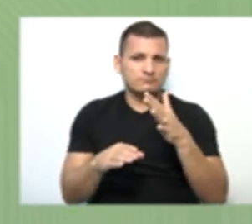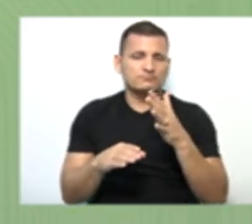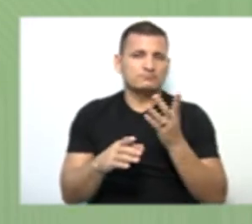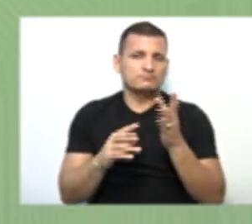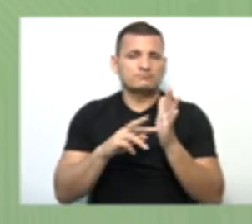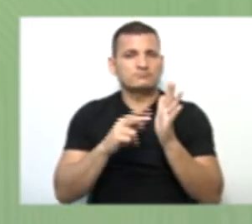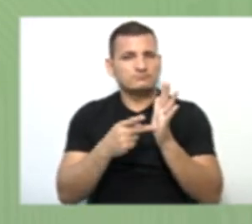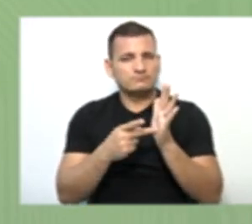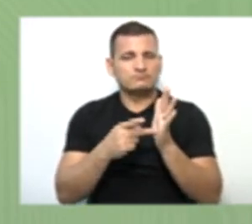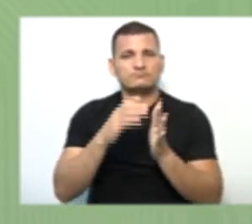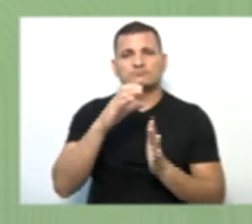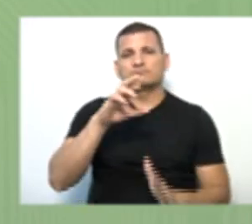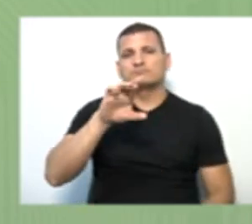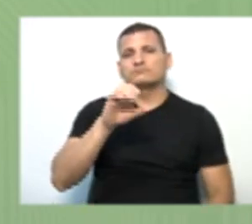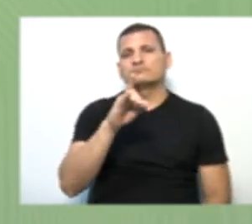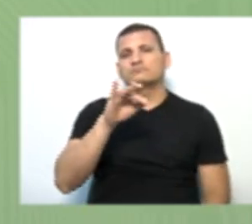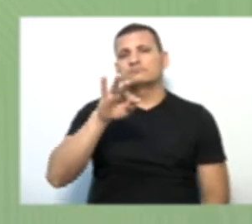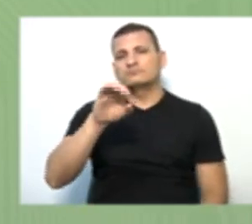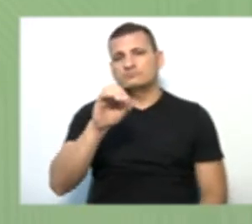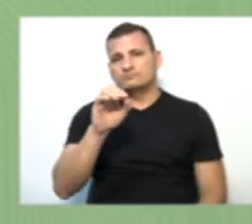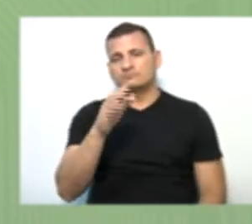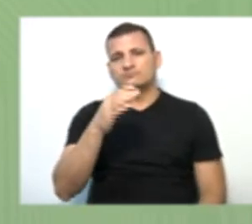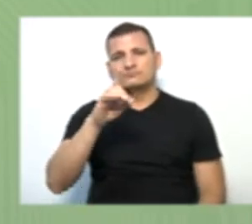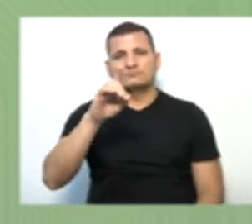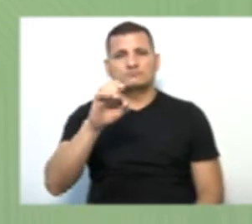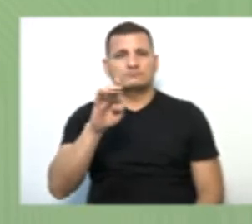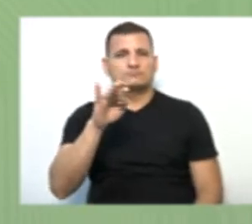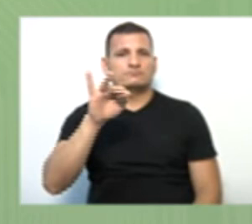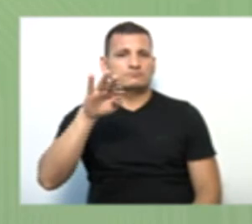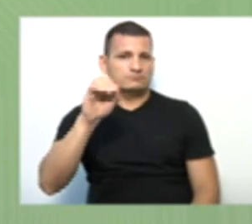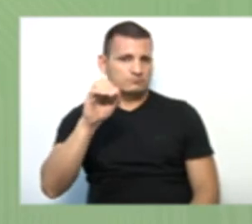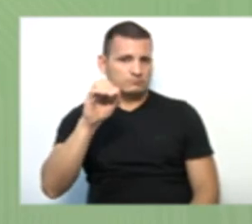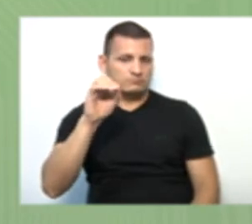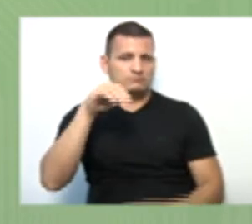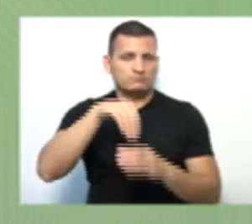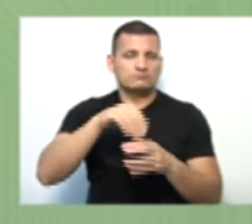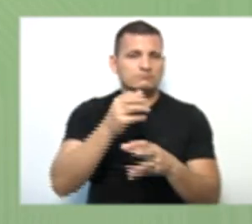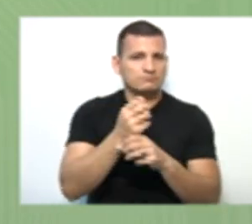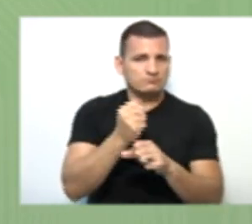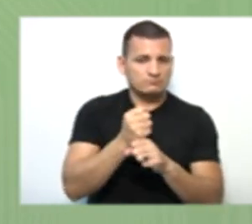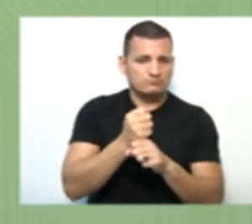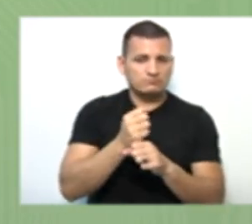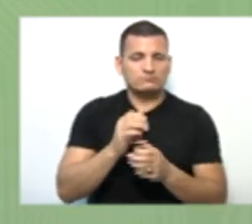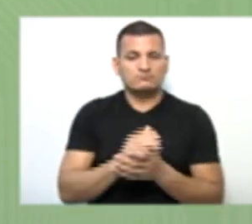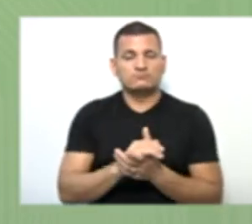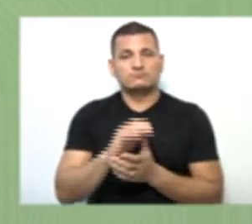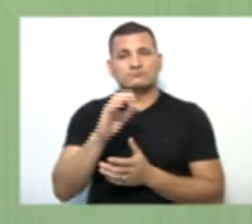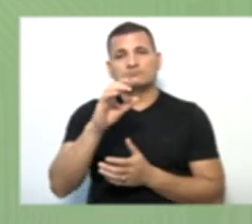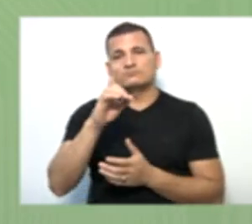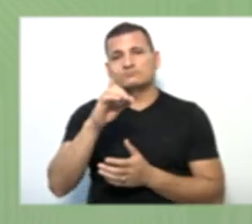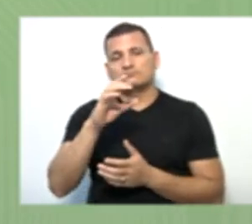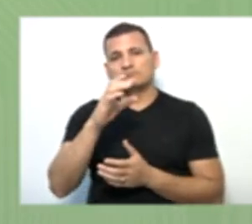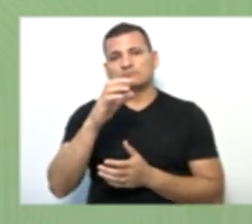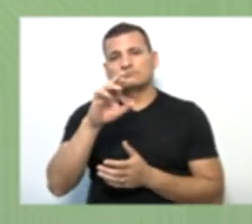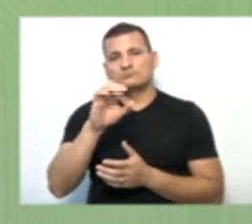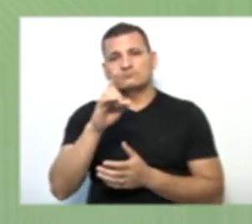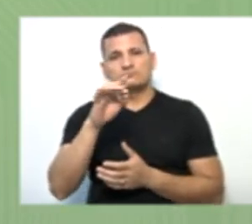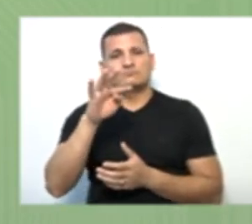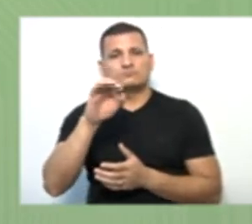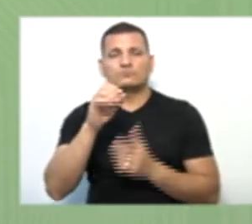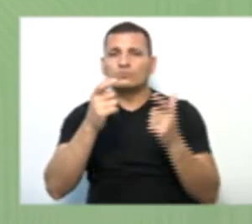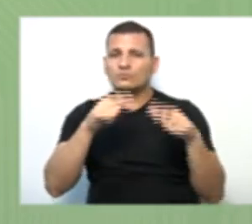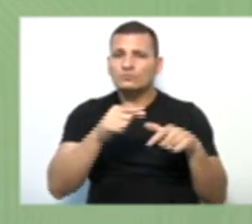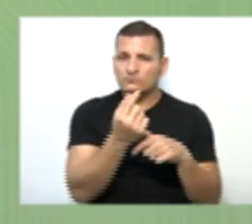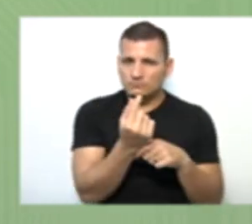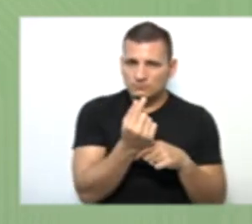essas palavras créditos e débitos no lançamento contábil. Mais uma vez, crédito, a origem do dinheiro. E